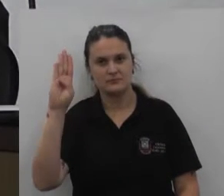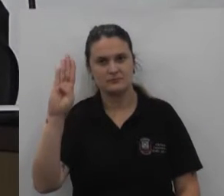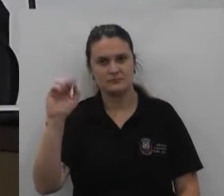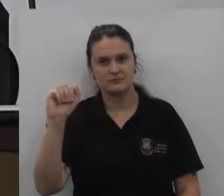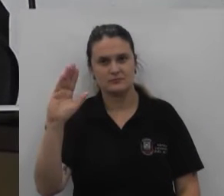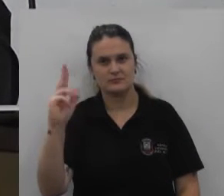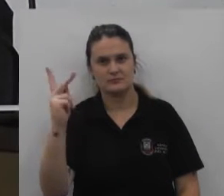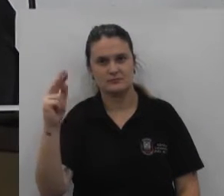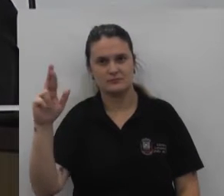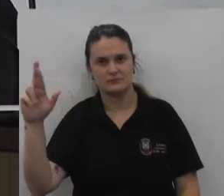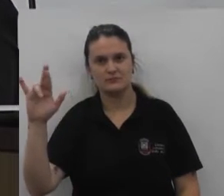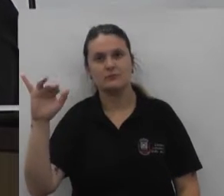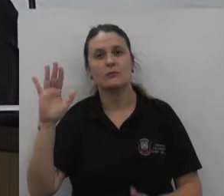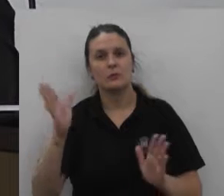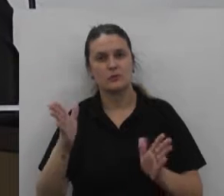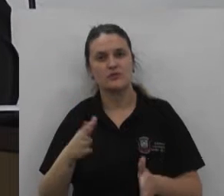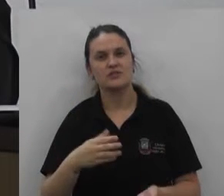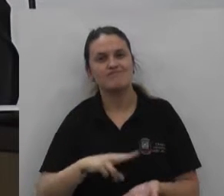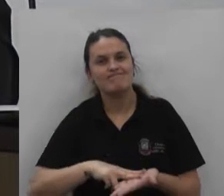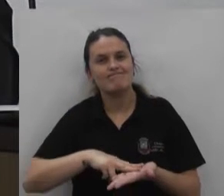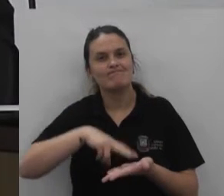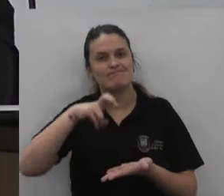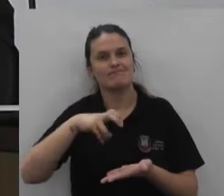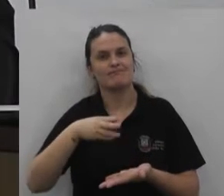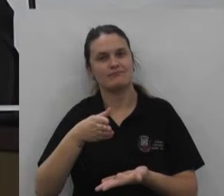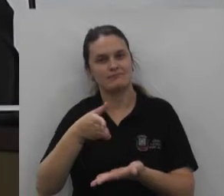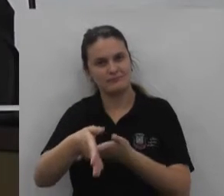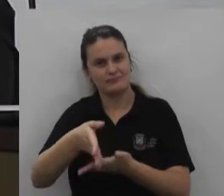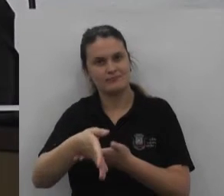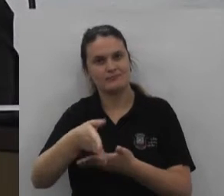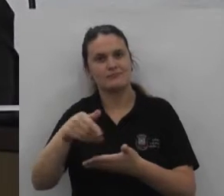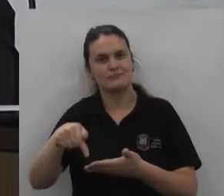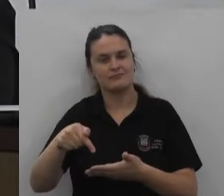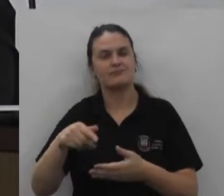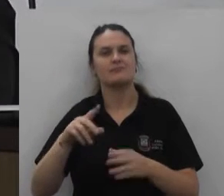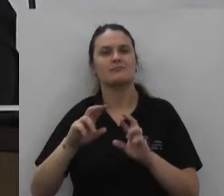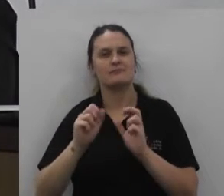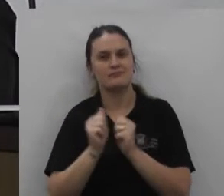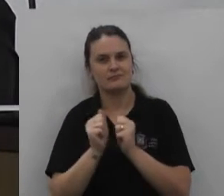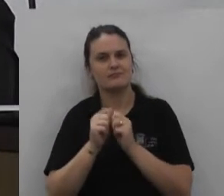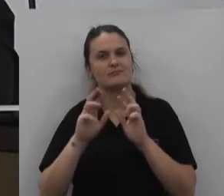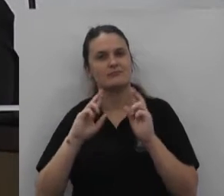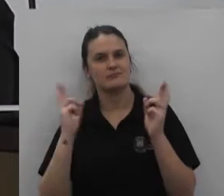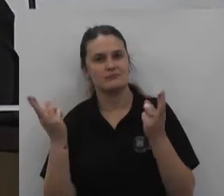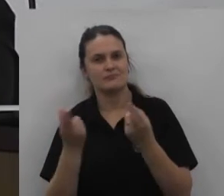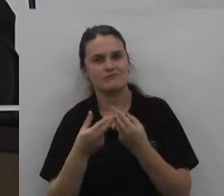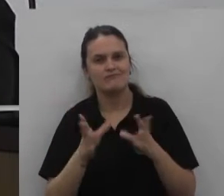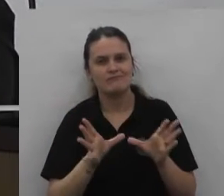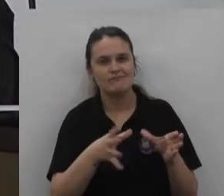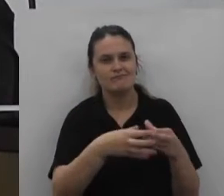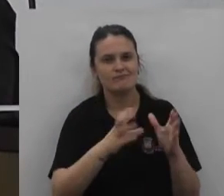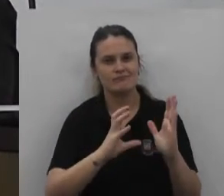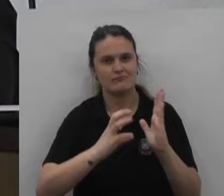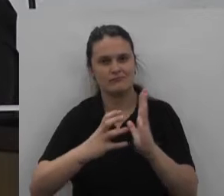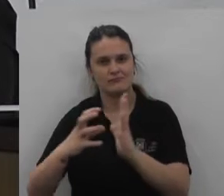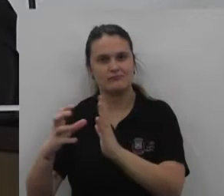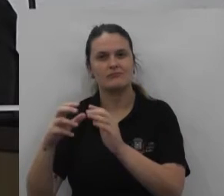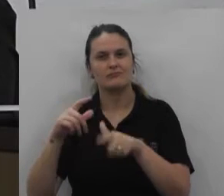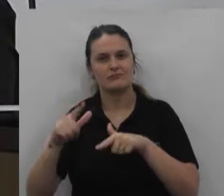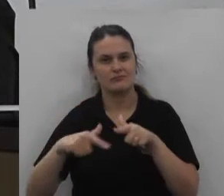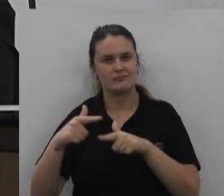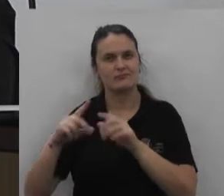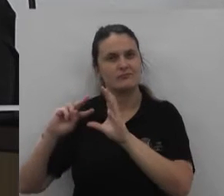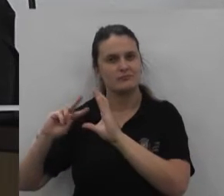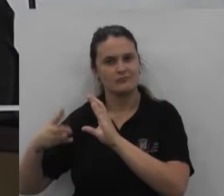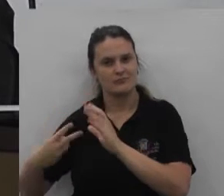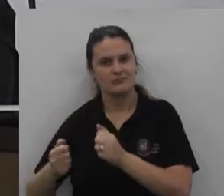Bachir, por ter vindo, já hoje cedinho pela manhã, participar junto das reuniões das comissões, acompanhar o trabalho da